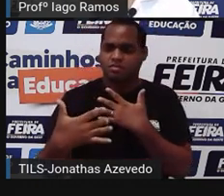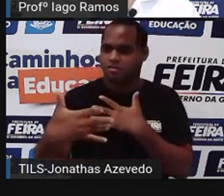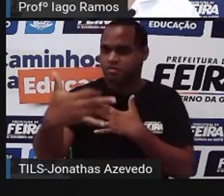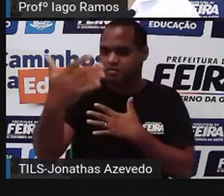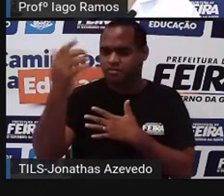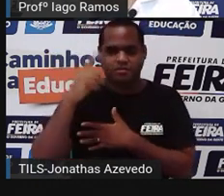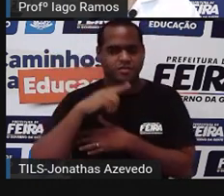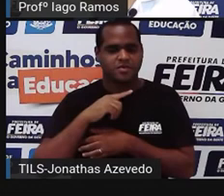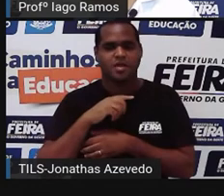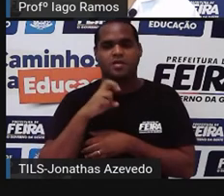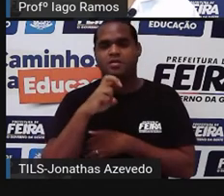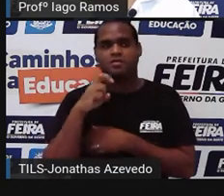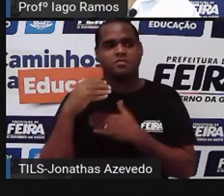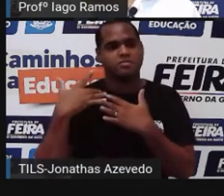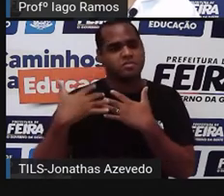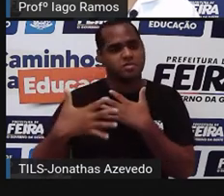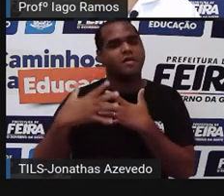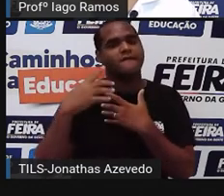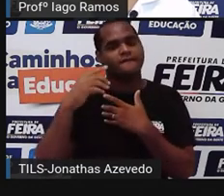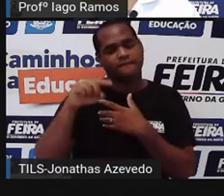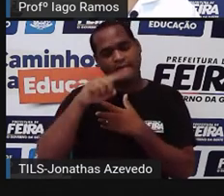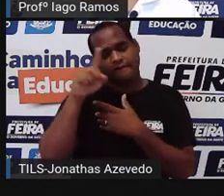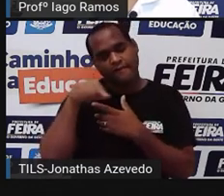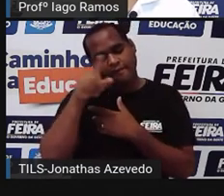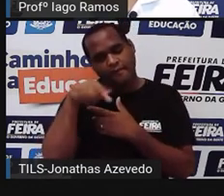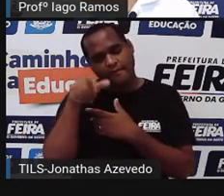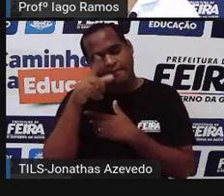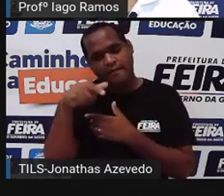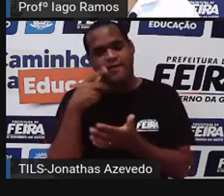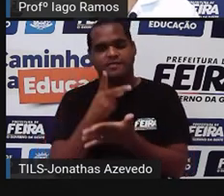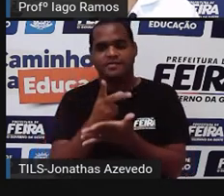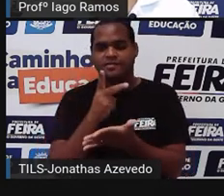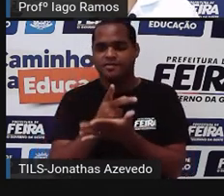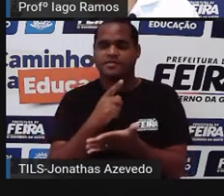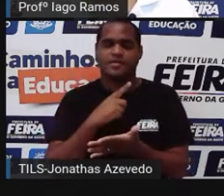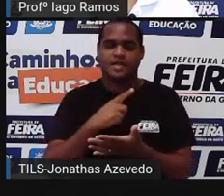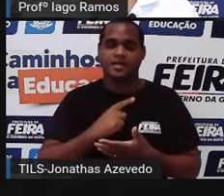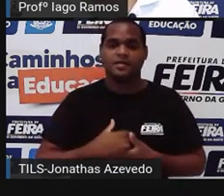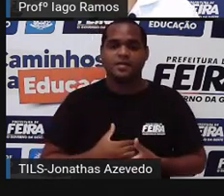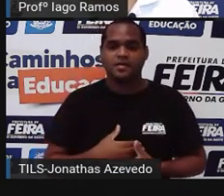tão dando vários tiros na figura olha só